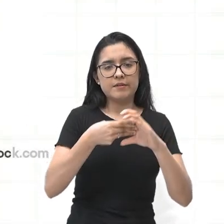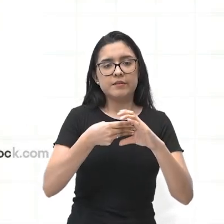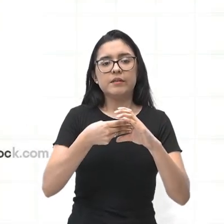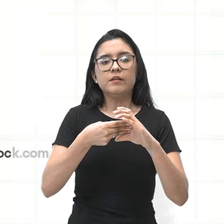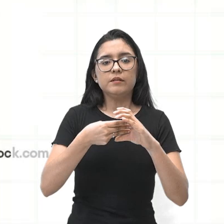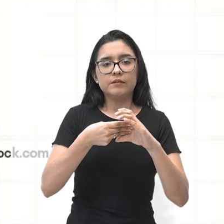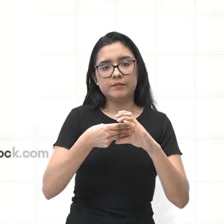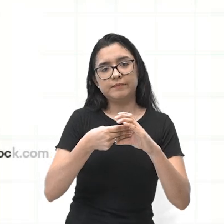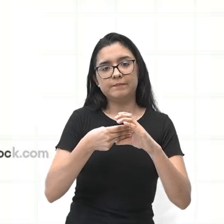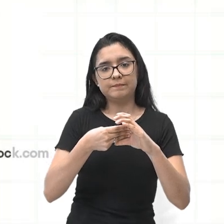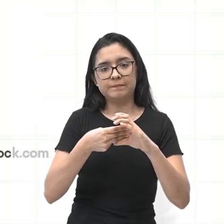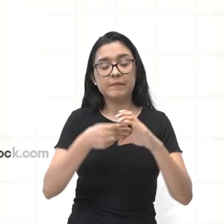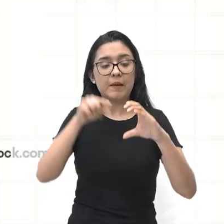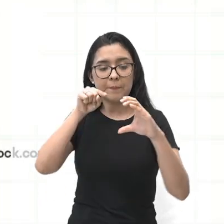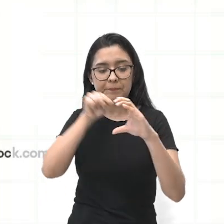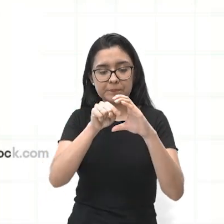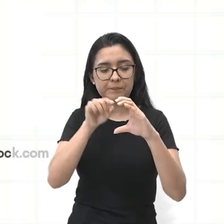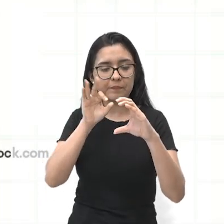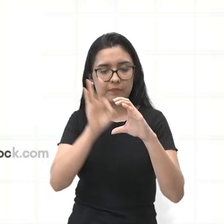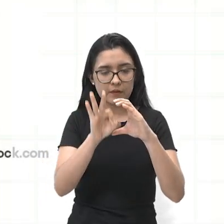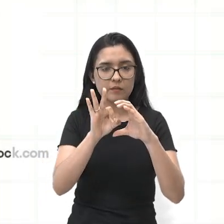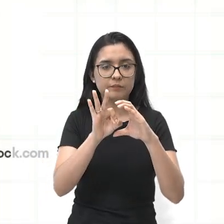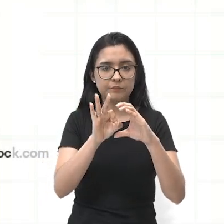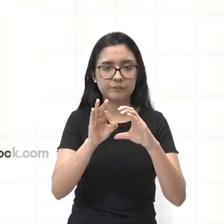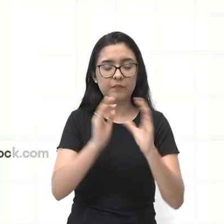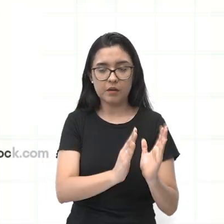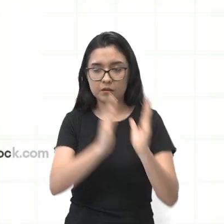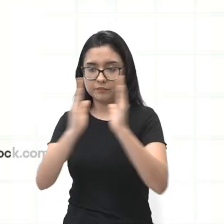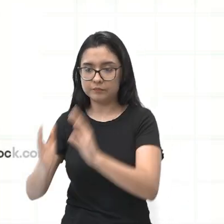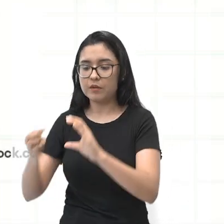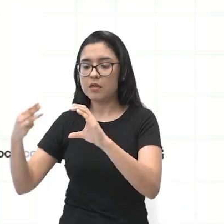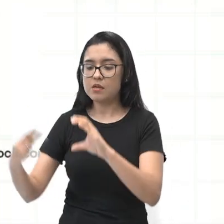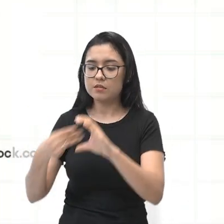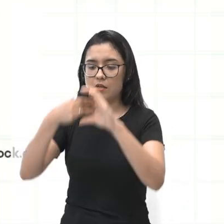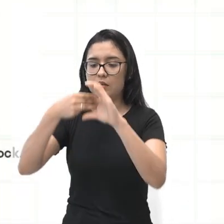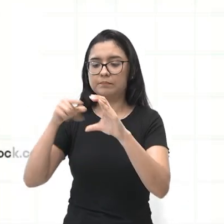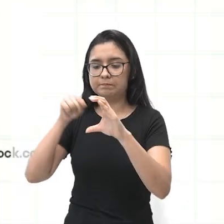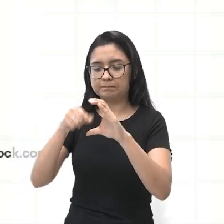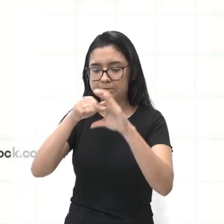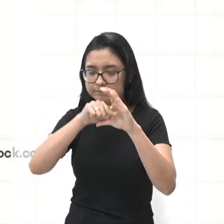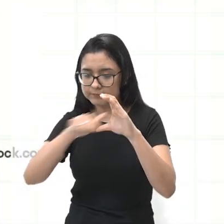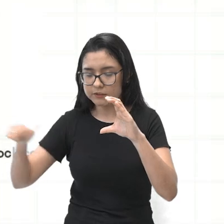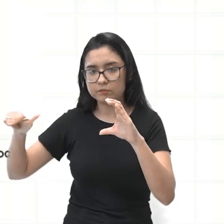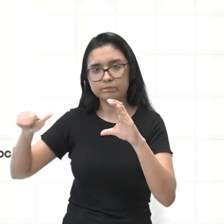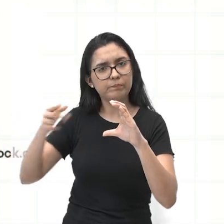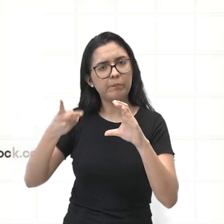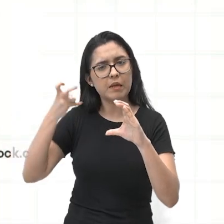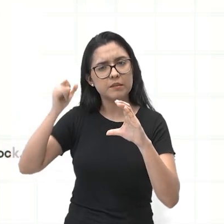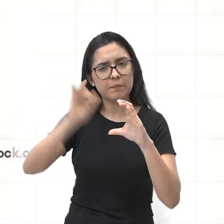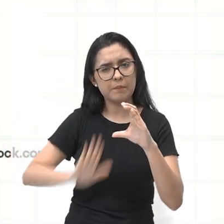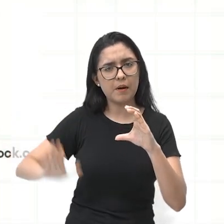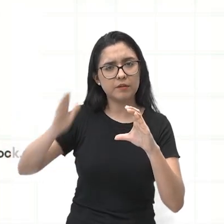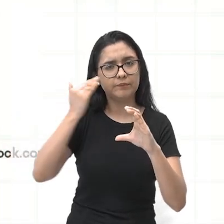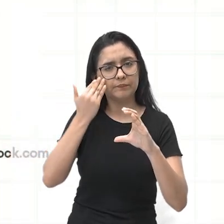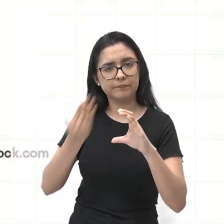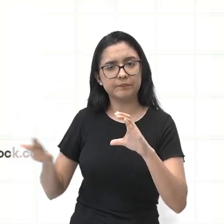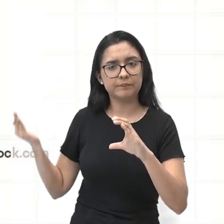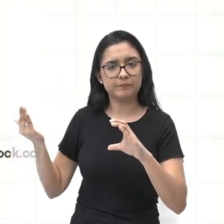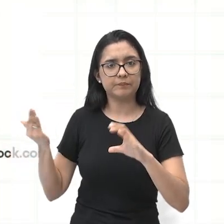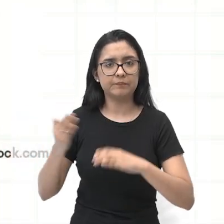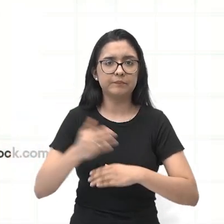eucariótica, certo? E a célula procariótica. Observem aqui, né,